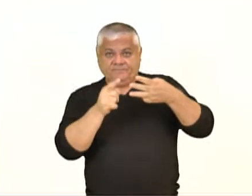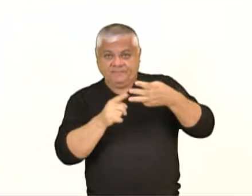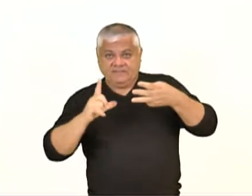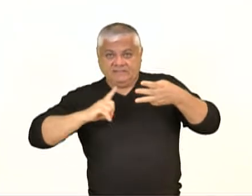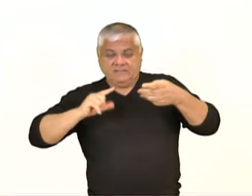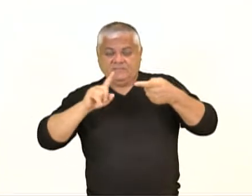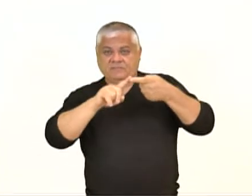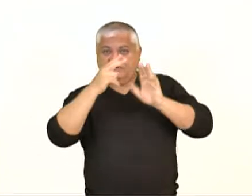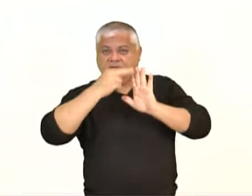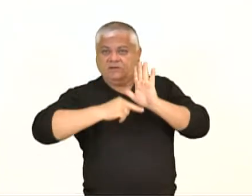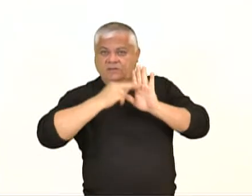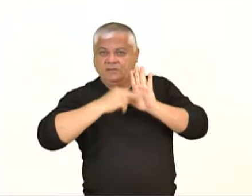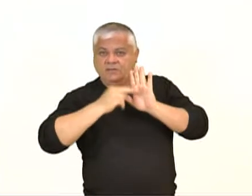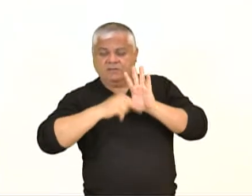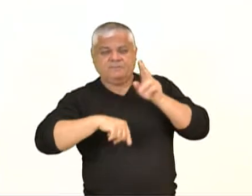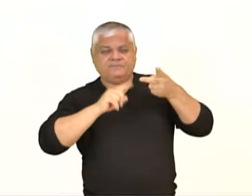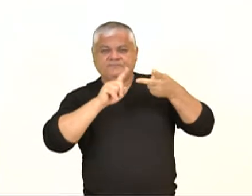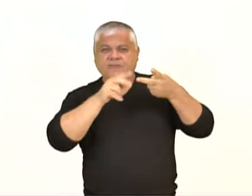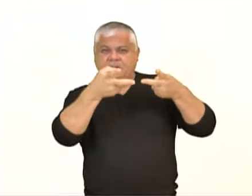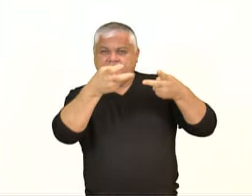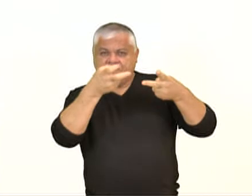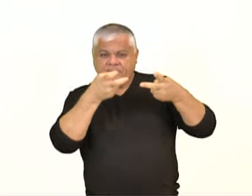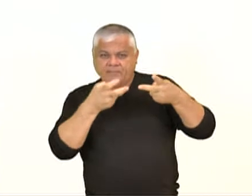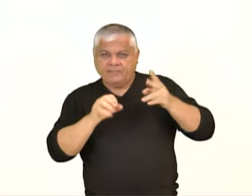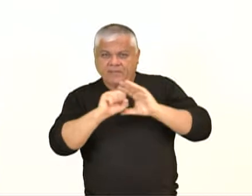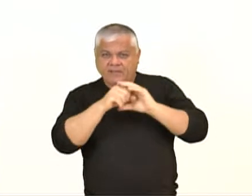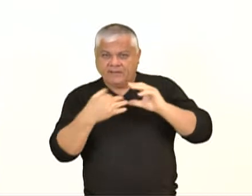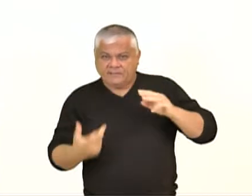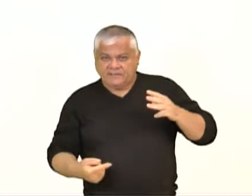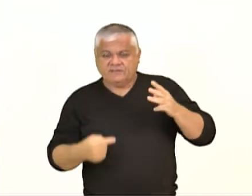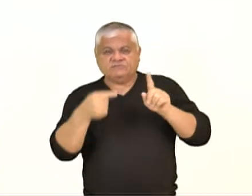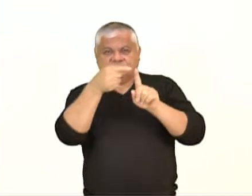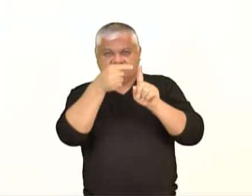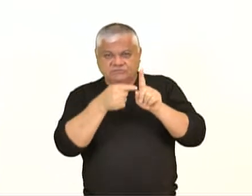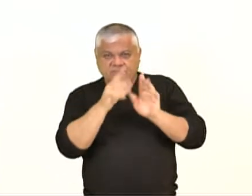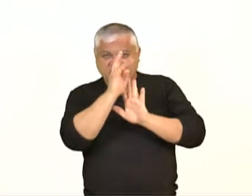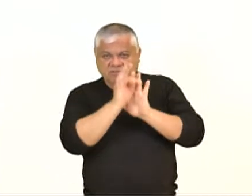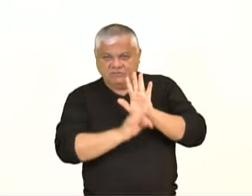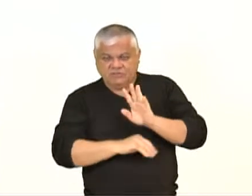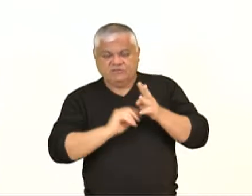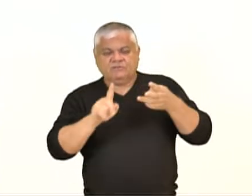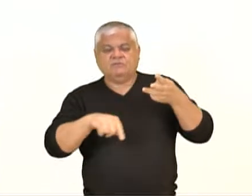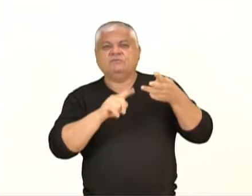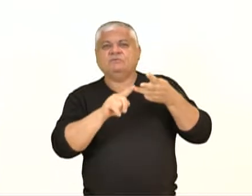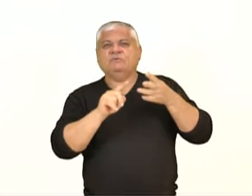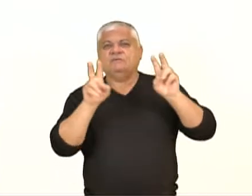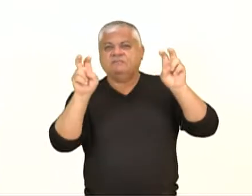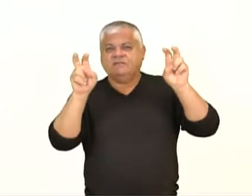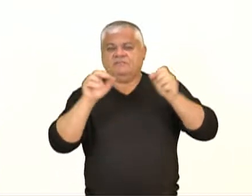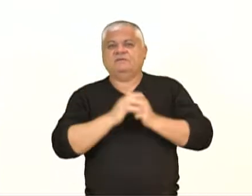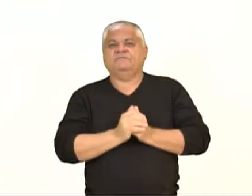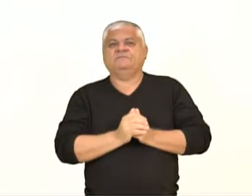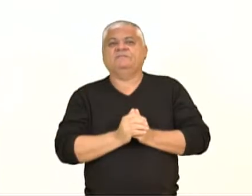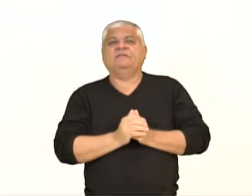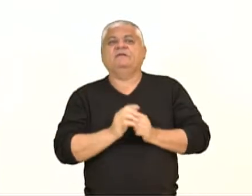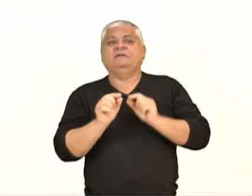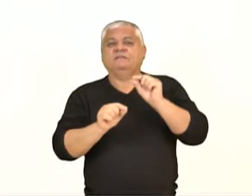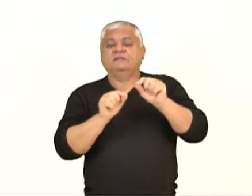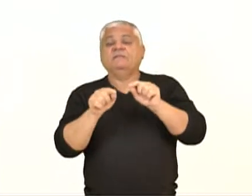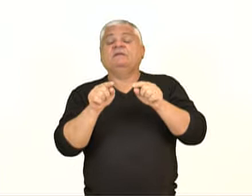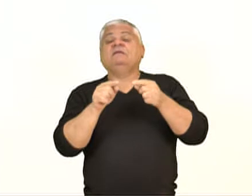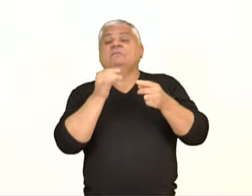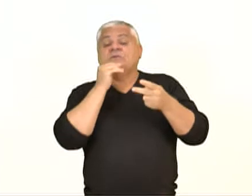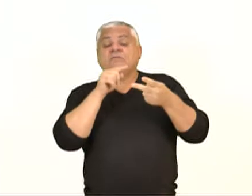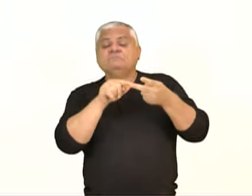artigo de opinião, reconhecendo características deste tipo de texto, identificando sua temática. Num segundo movimento, a gente